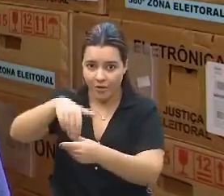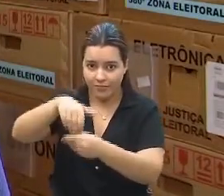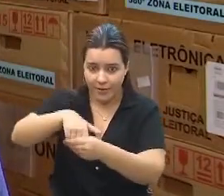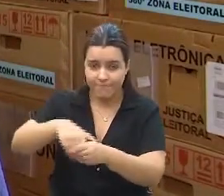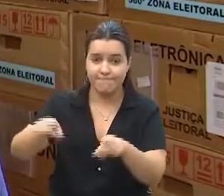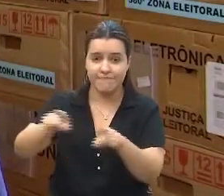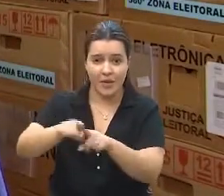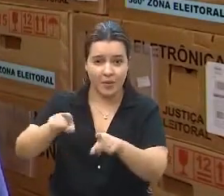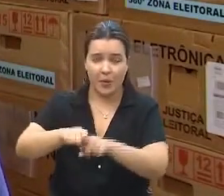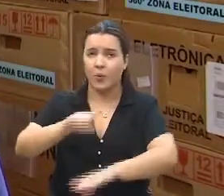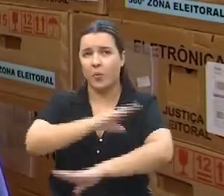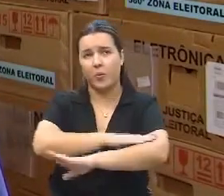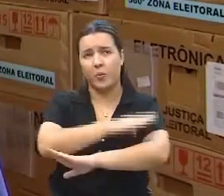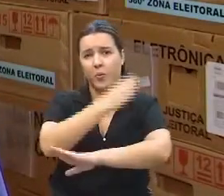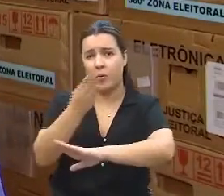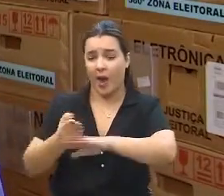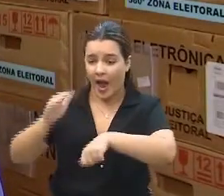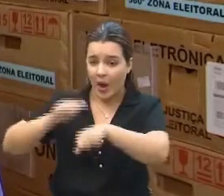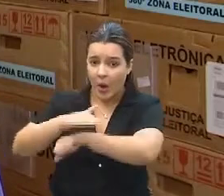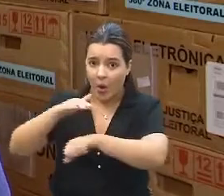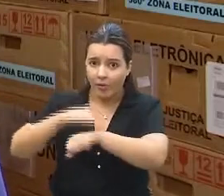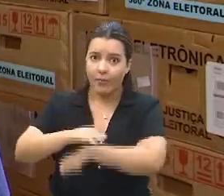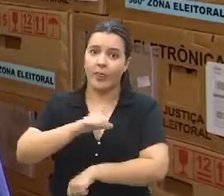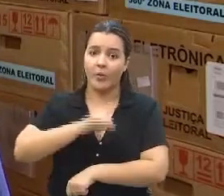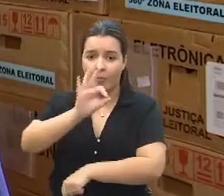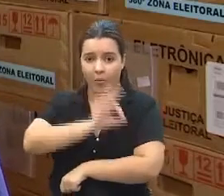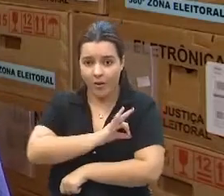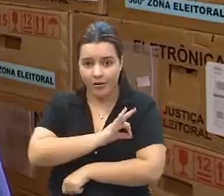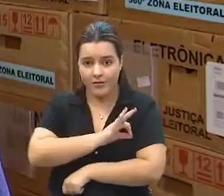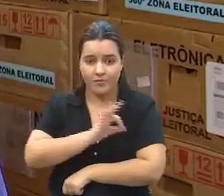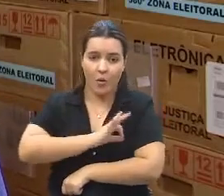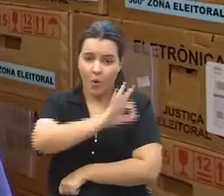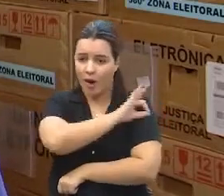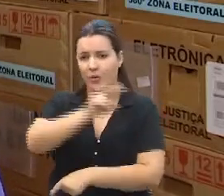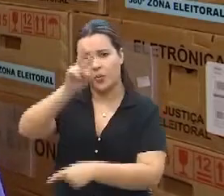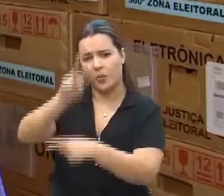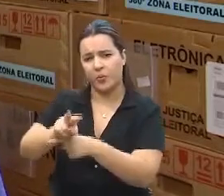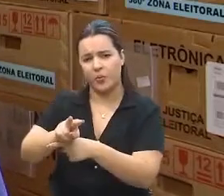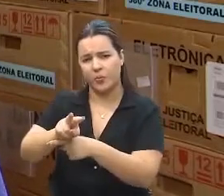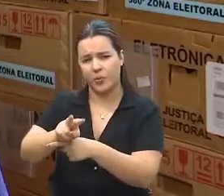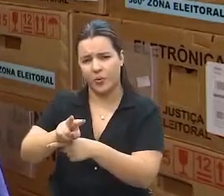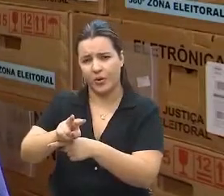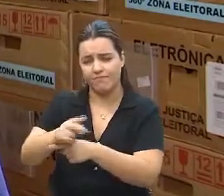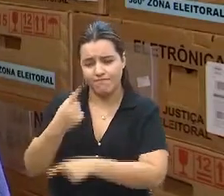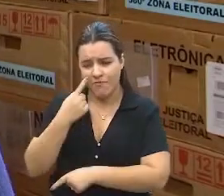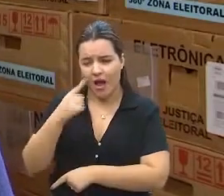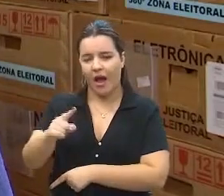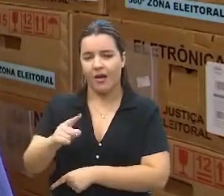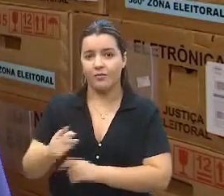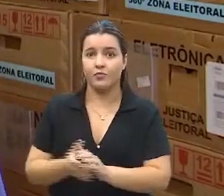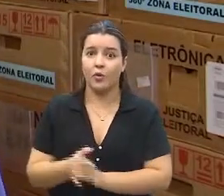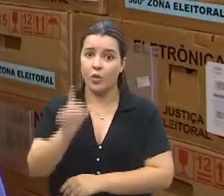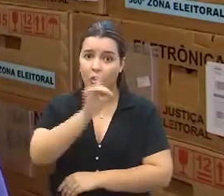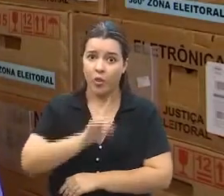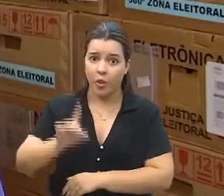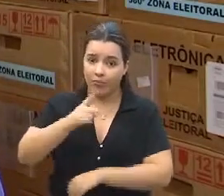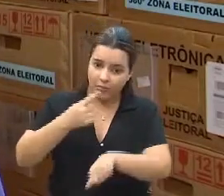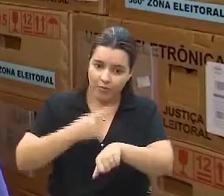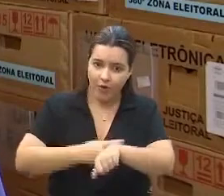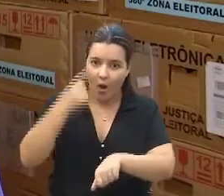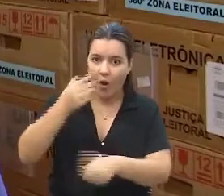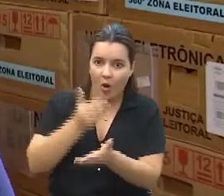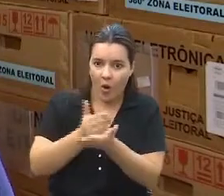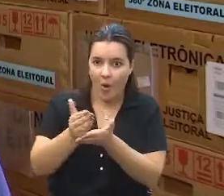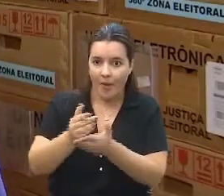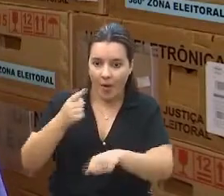ficam ali pernoitando com o policiamento. Então, elas não podem ali sair de vista do policiamento. E aí, domingo, começa a